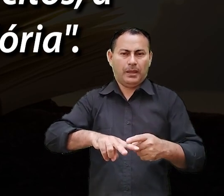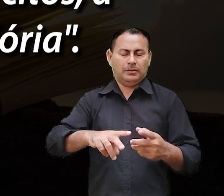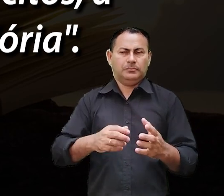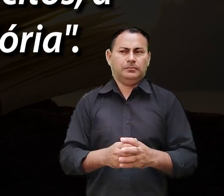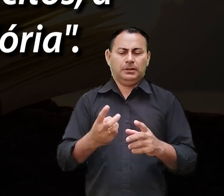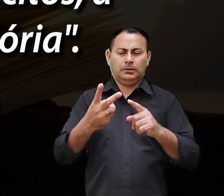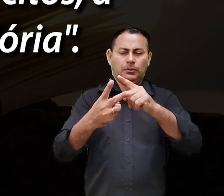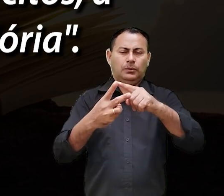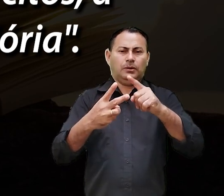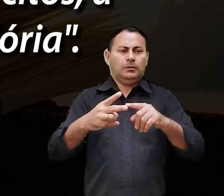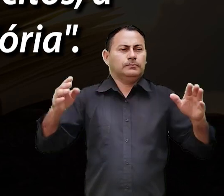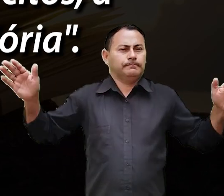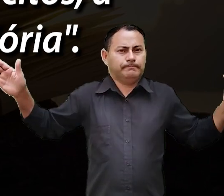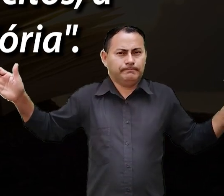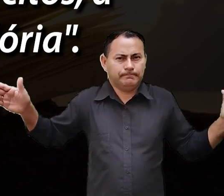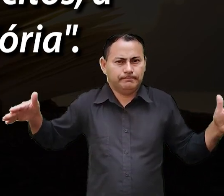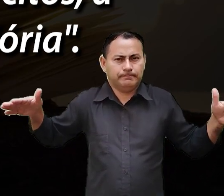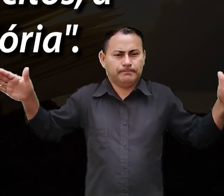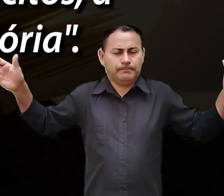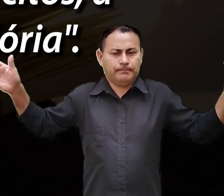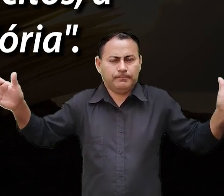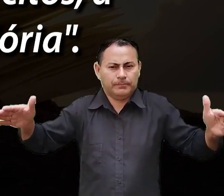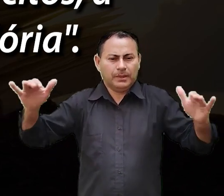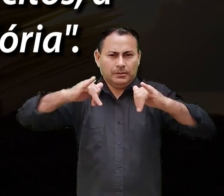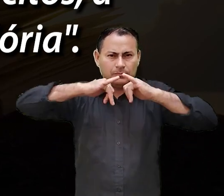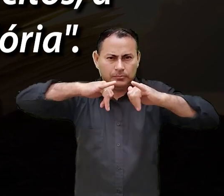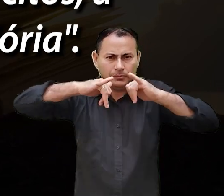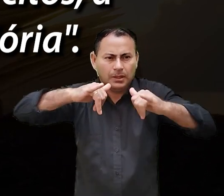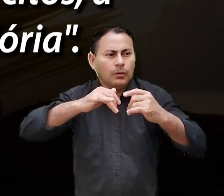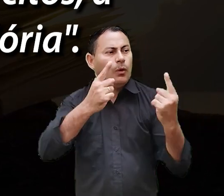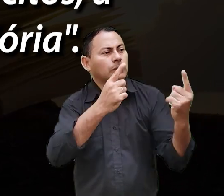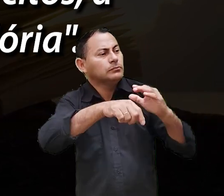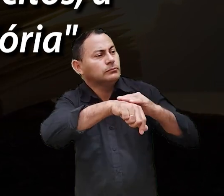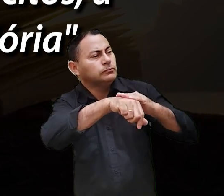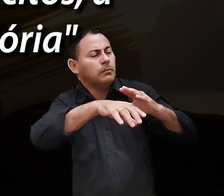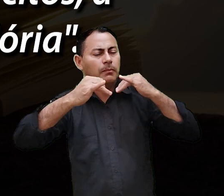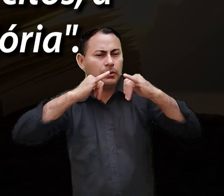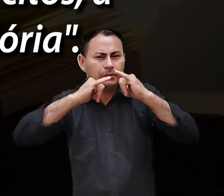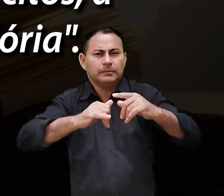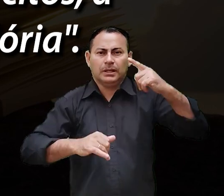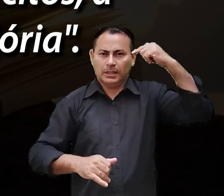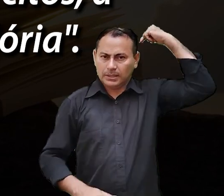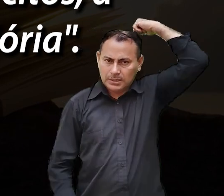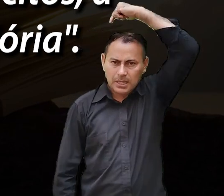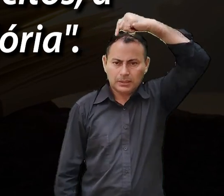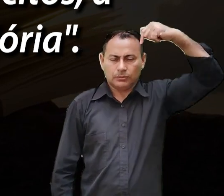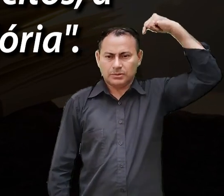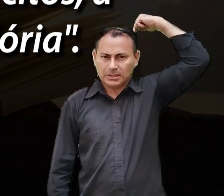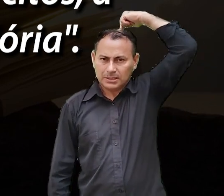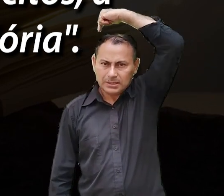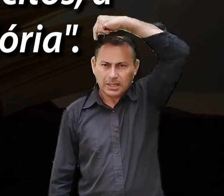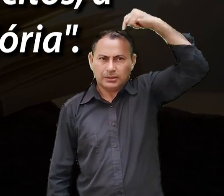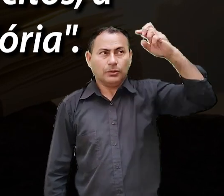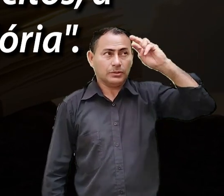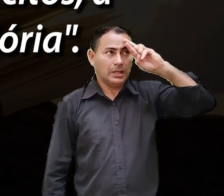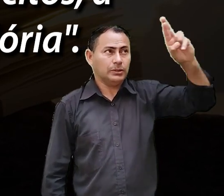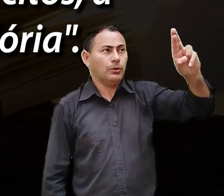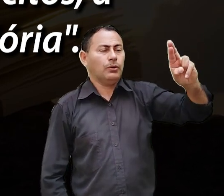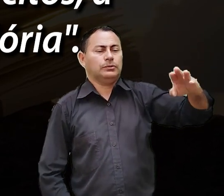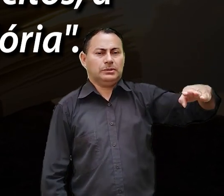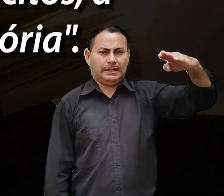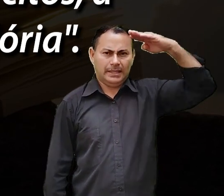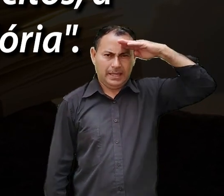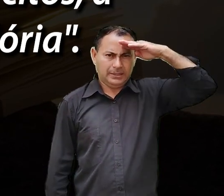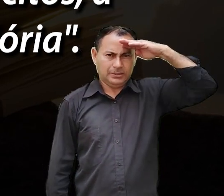pés e com dos voavam e proclamavam uns aos outros Santo Santo Santo é o